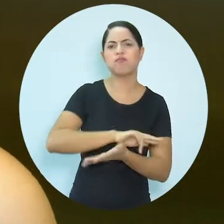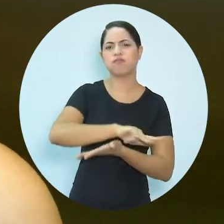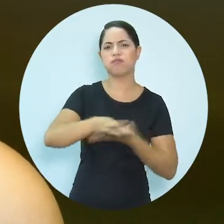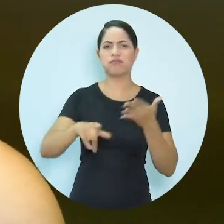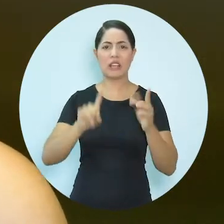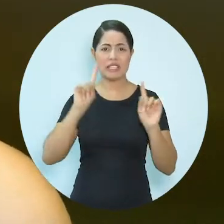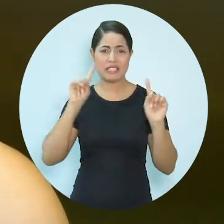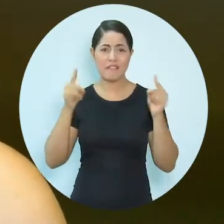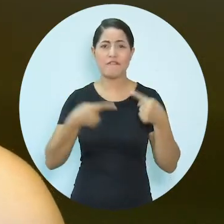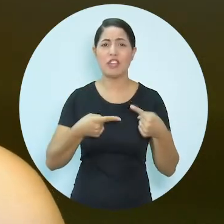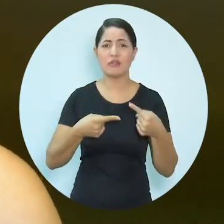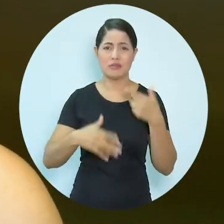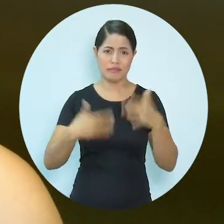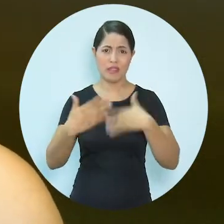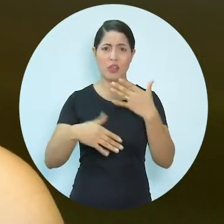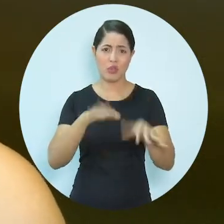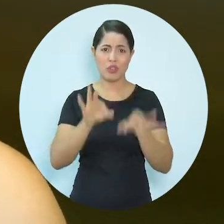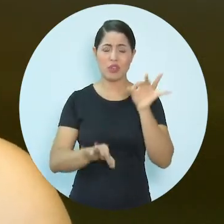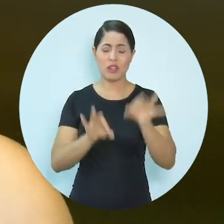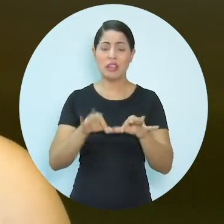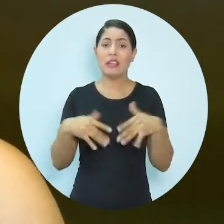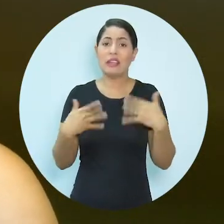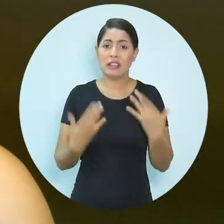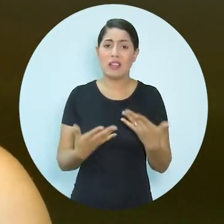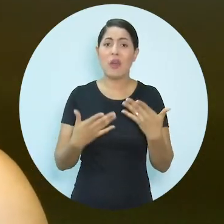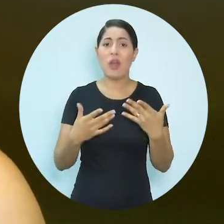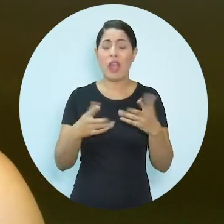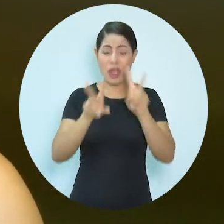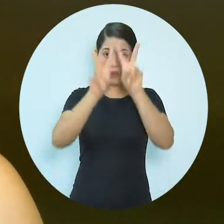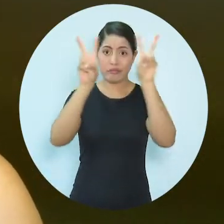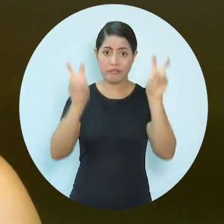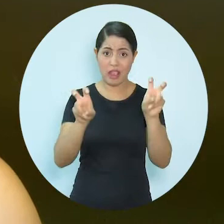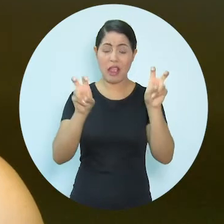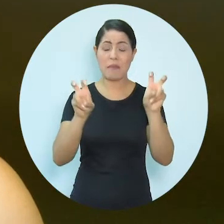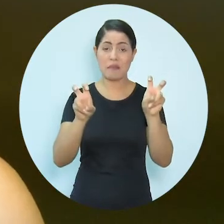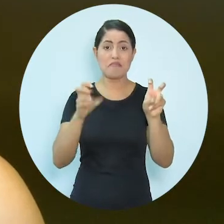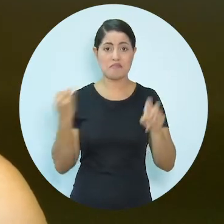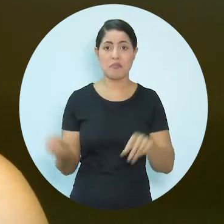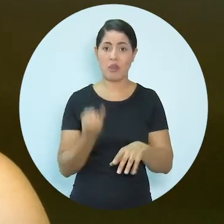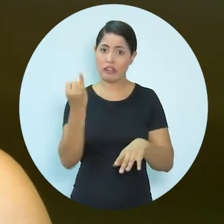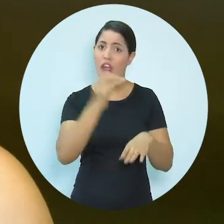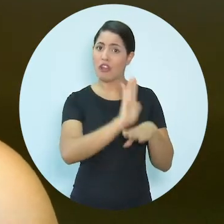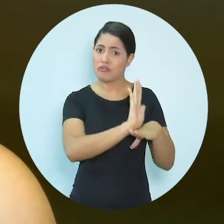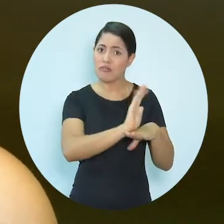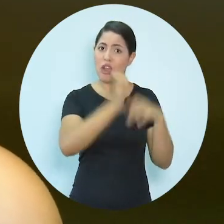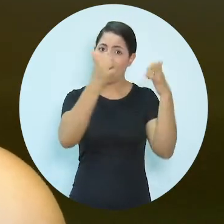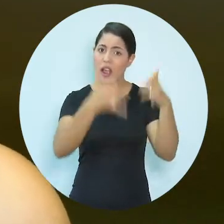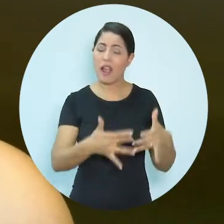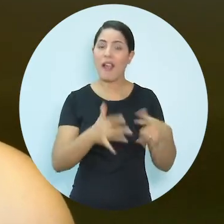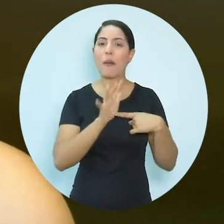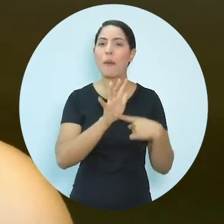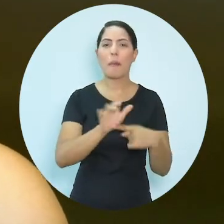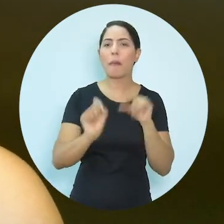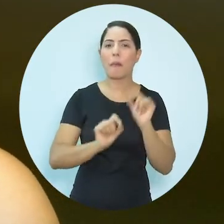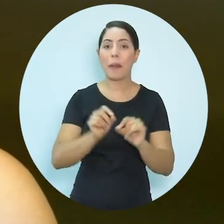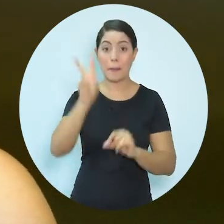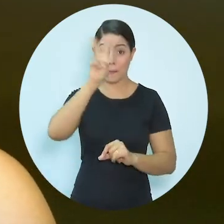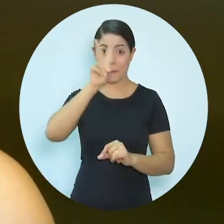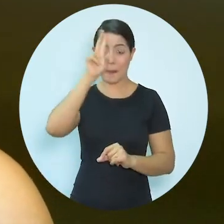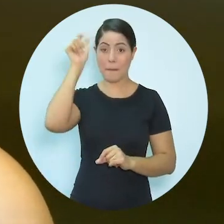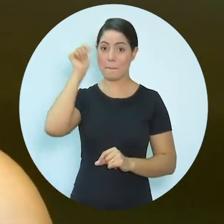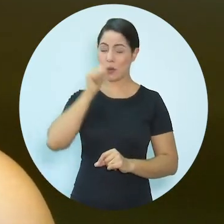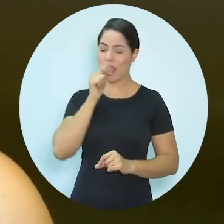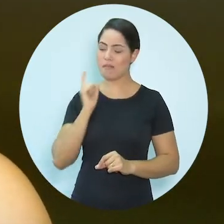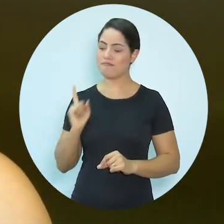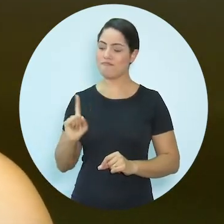e enfrentando os desafios das carreiras jurídicas. E esse documentário é um documentário bem bacana, porque ele mostra a história de uma mulher